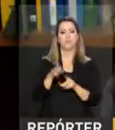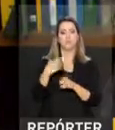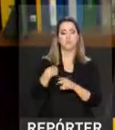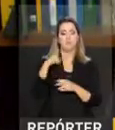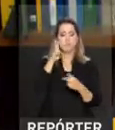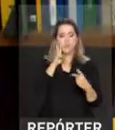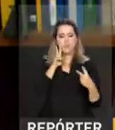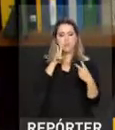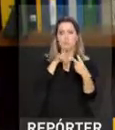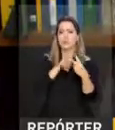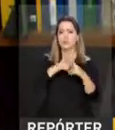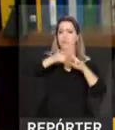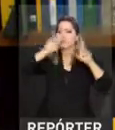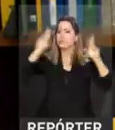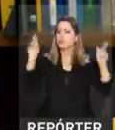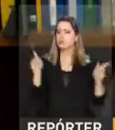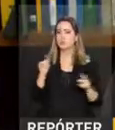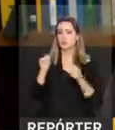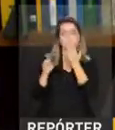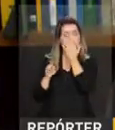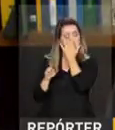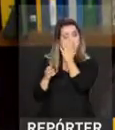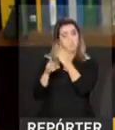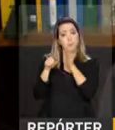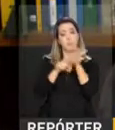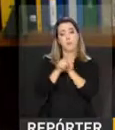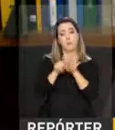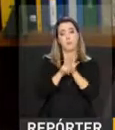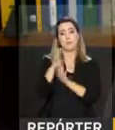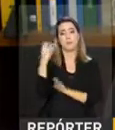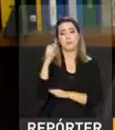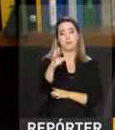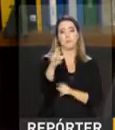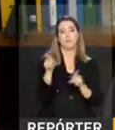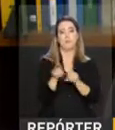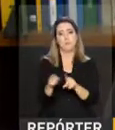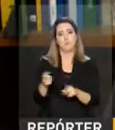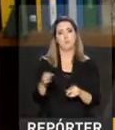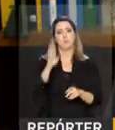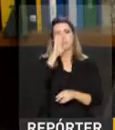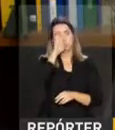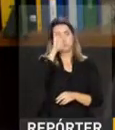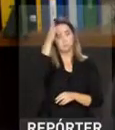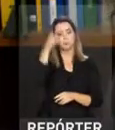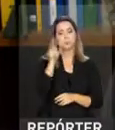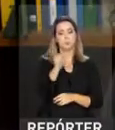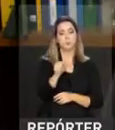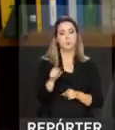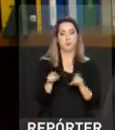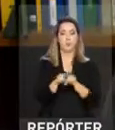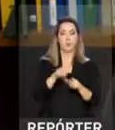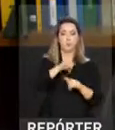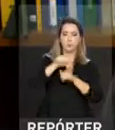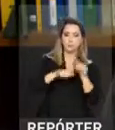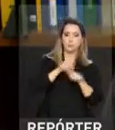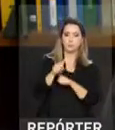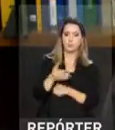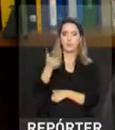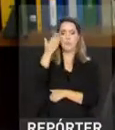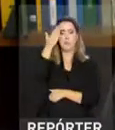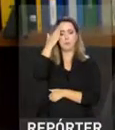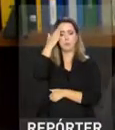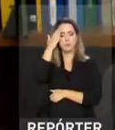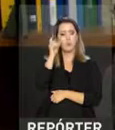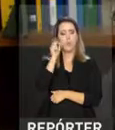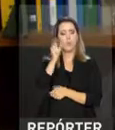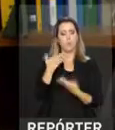visões da pesquisa, da ciência de fora e, principalmente, mudar a cabeça das pessoas no